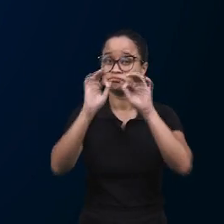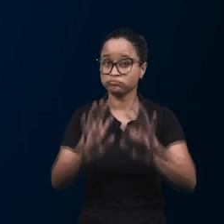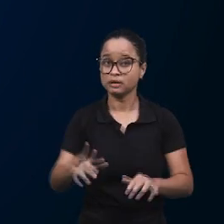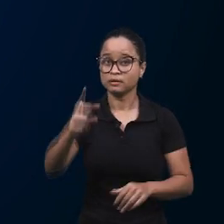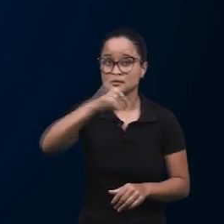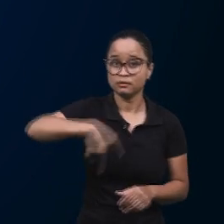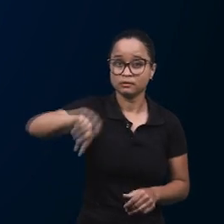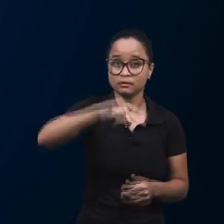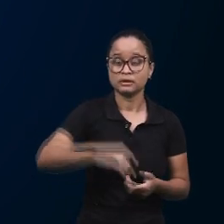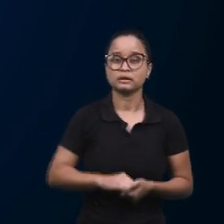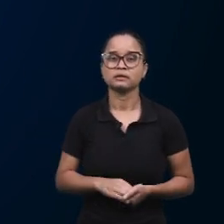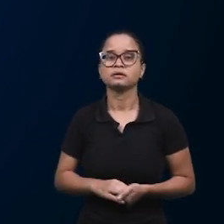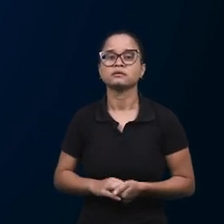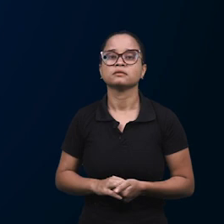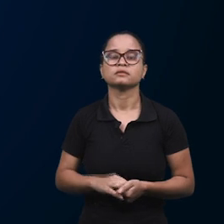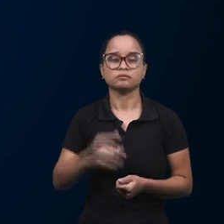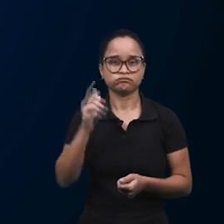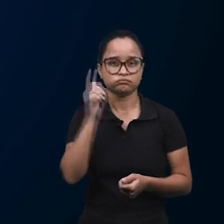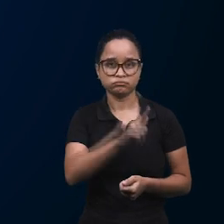nós